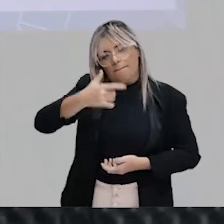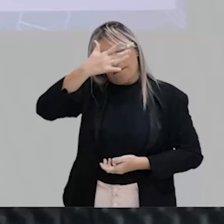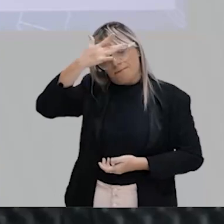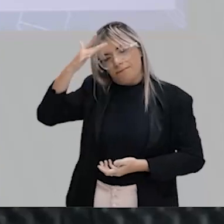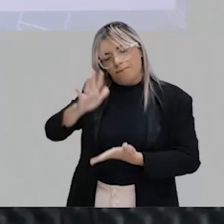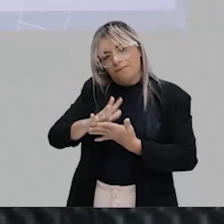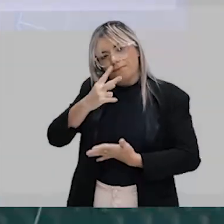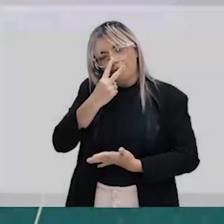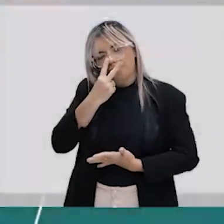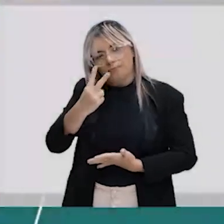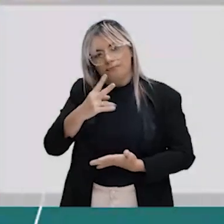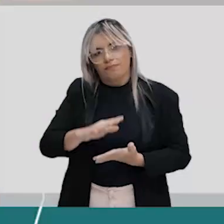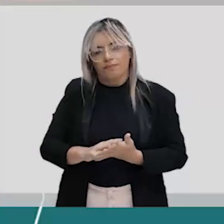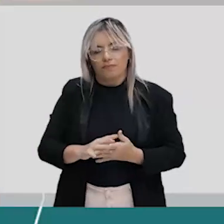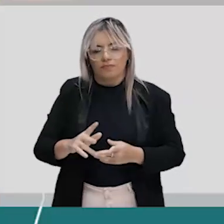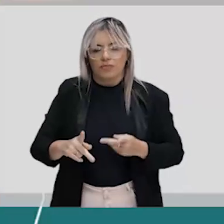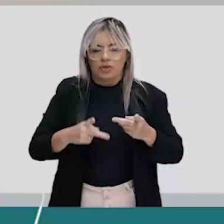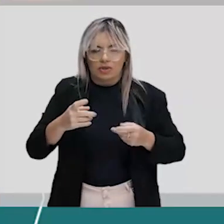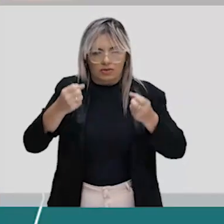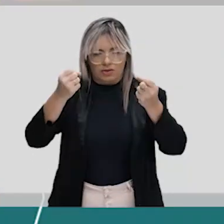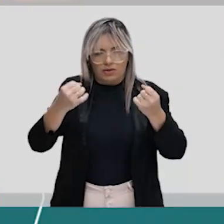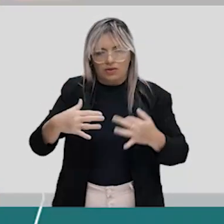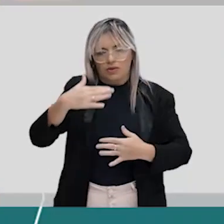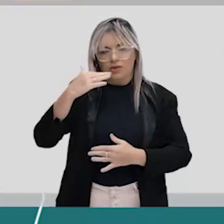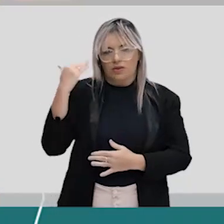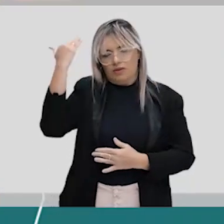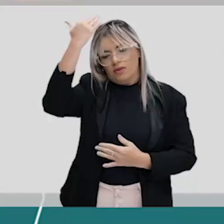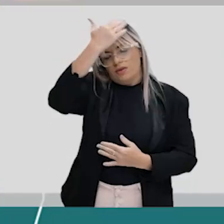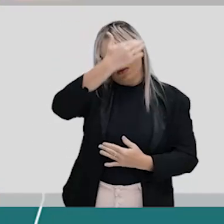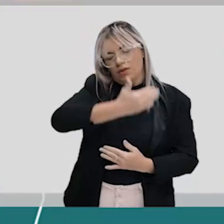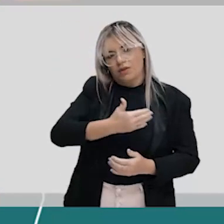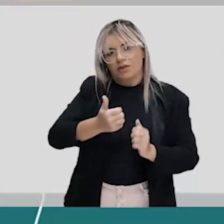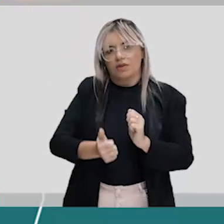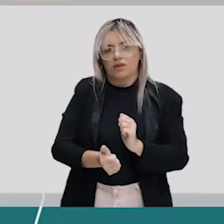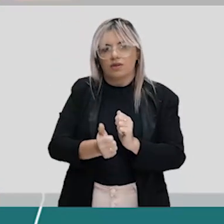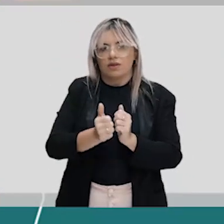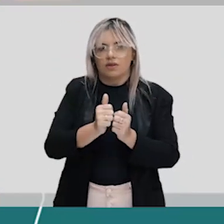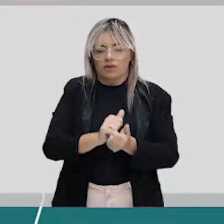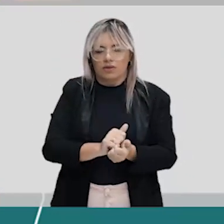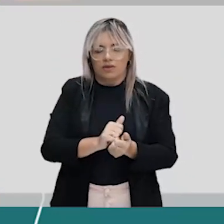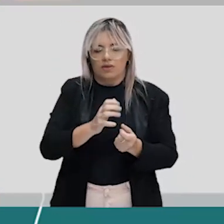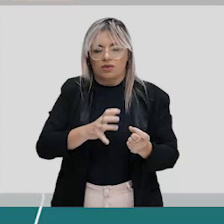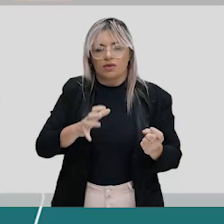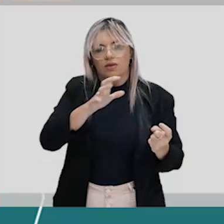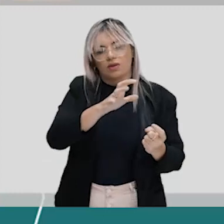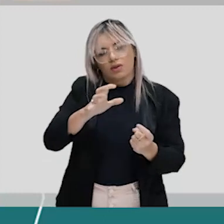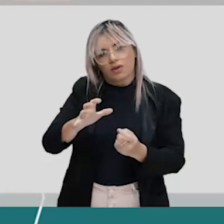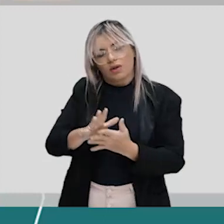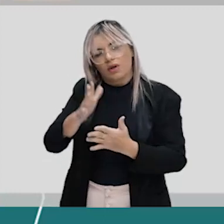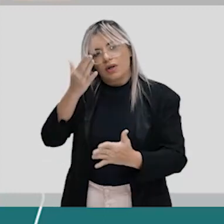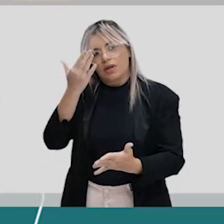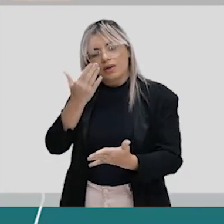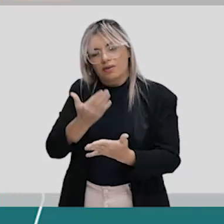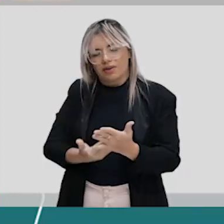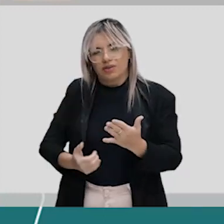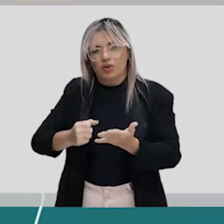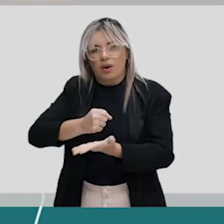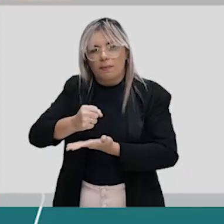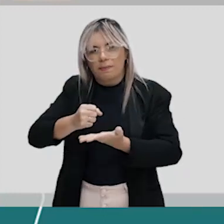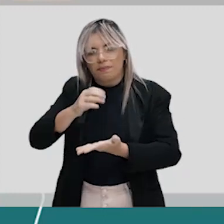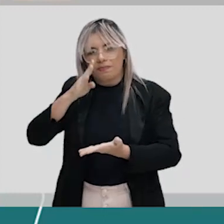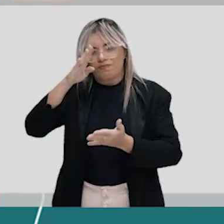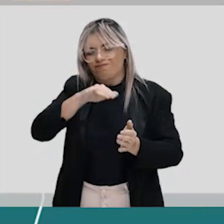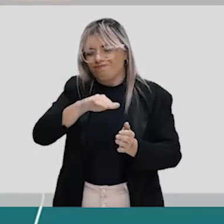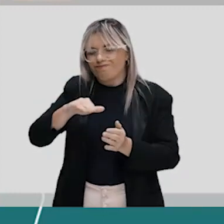ainda há pouco, quando eu falei de Whindersson Nunes, que o esporte ele está sofrendo, perdendo ali um pouco, digamos, da sua raiz, está entrando